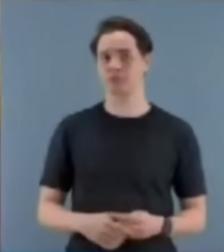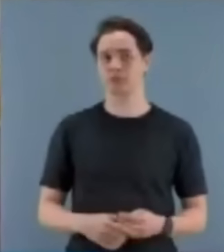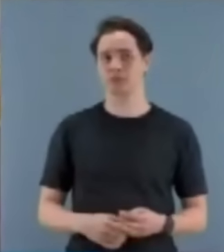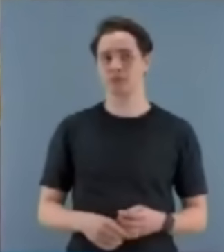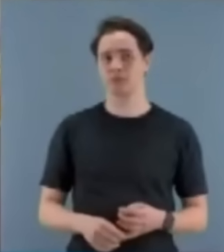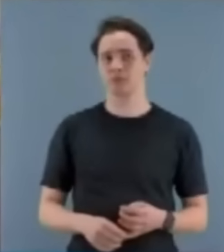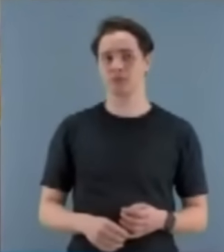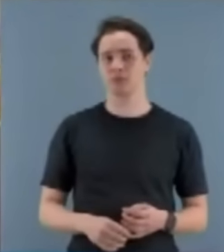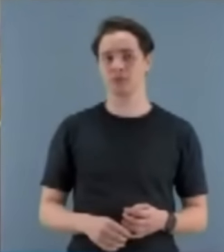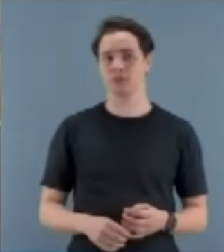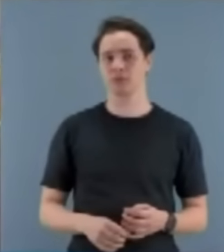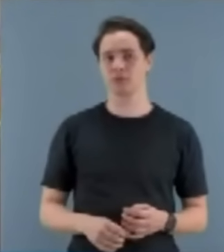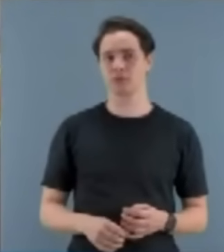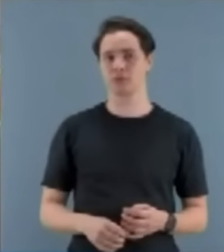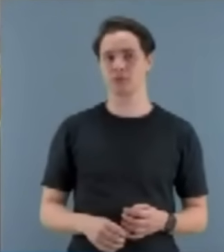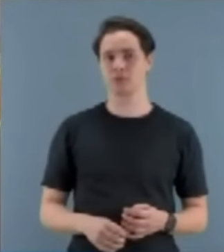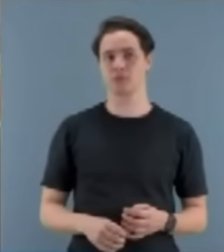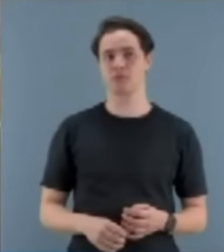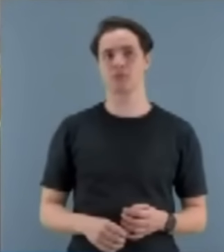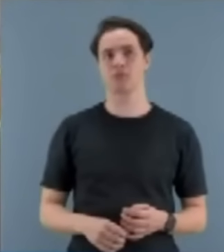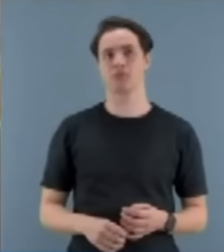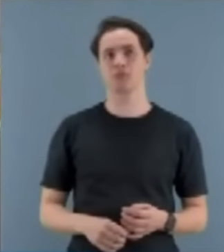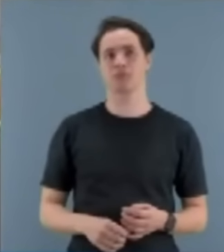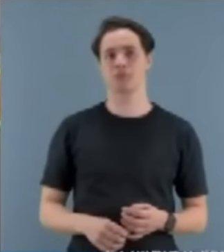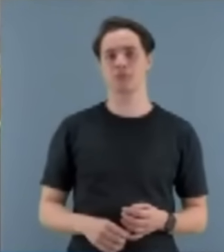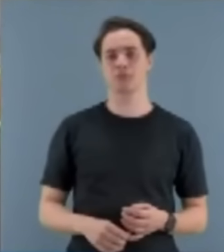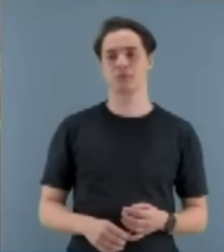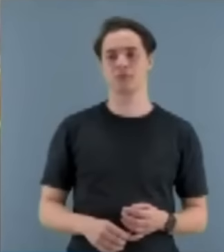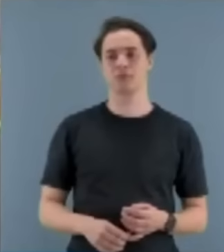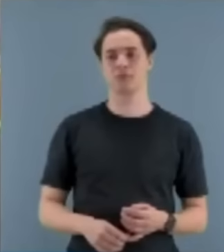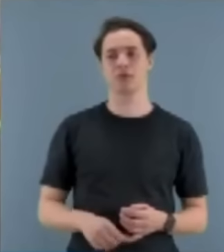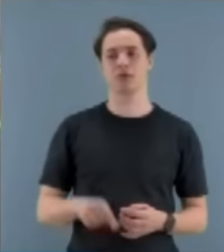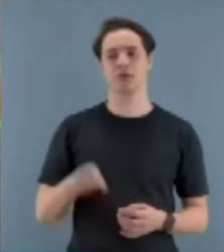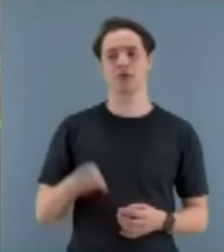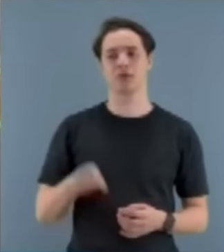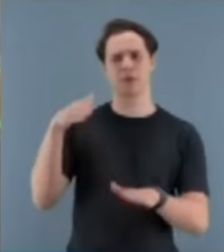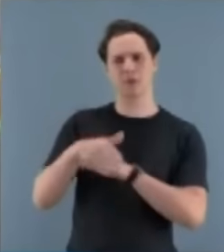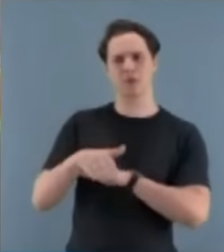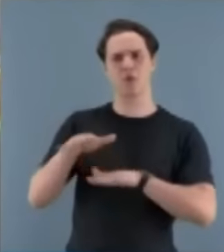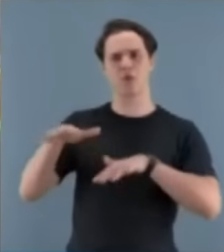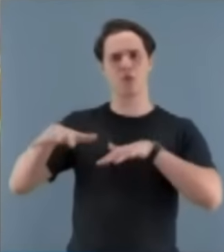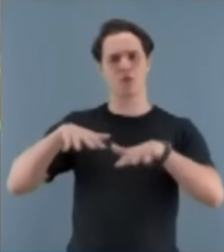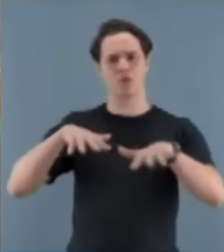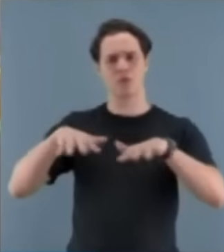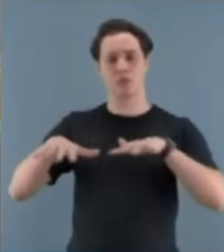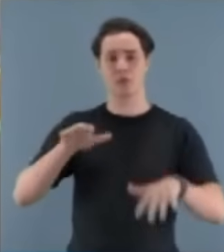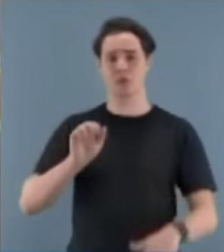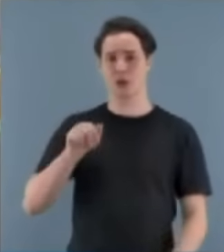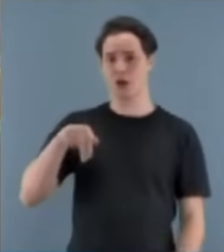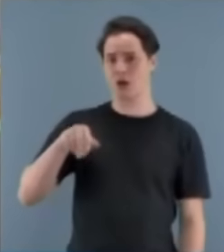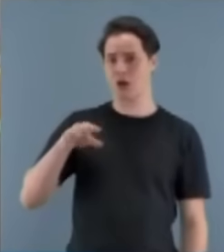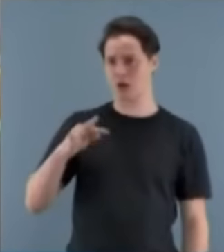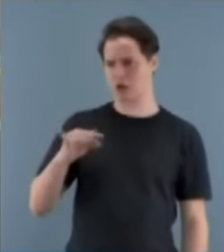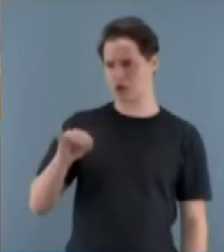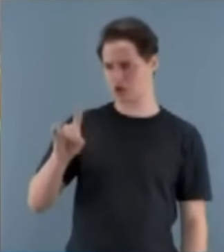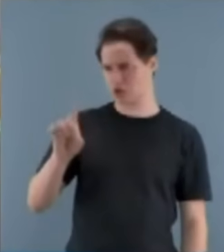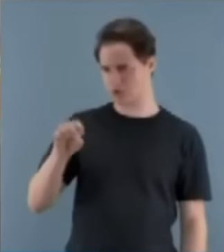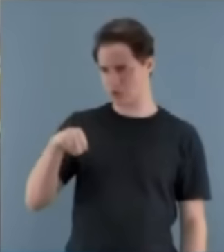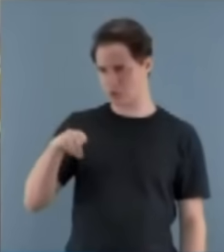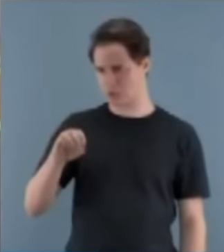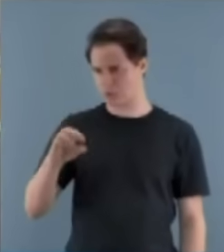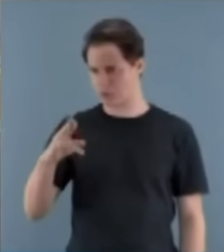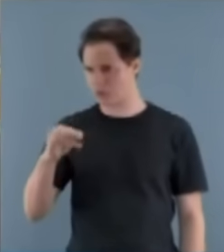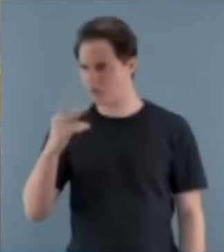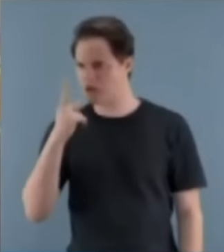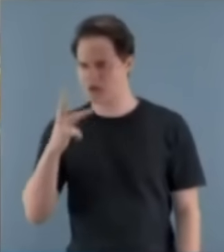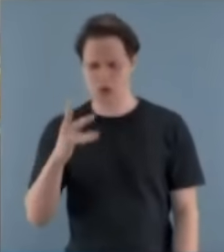orgulho do senhor, senhor dos reis, o senhor participar do movimento antidemocrático e falar, foi bonito aqui, o recado